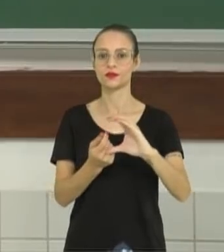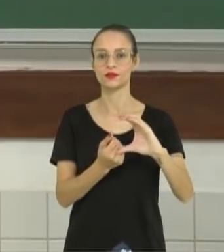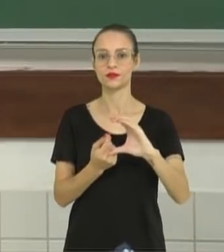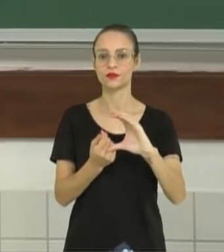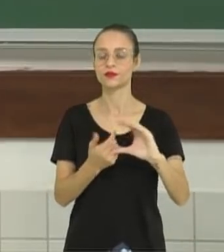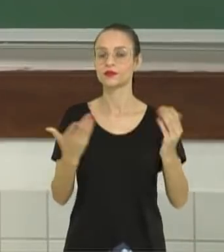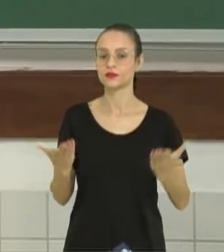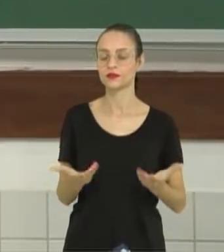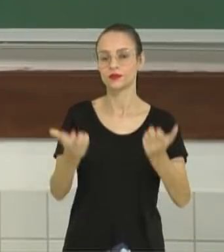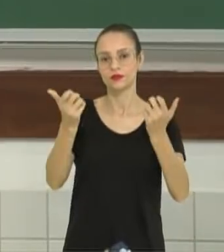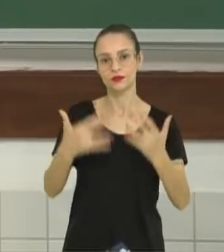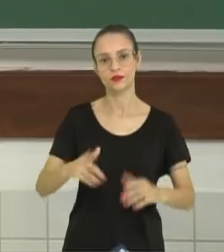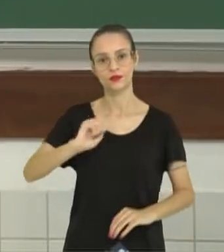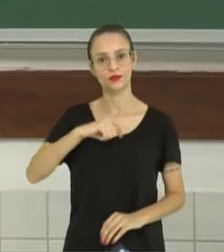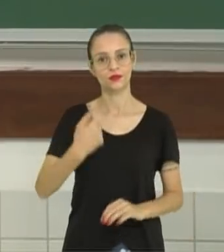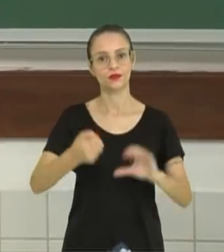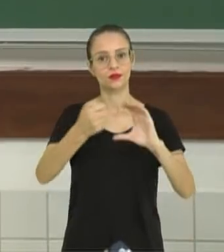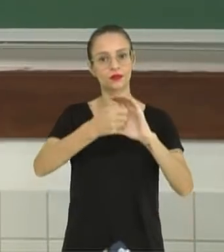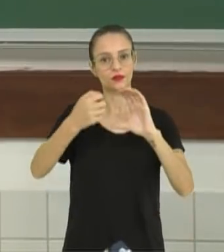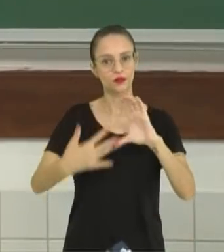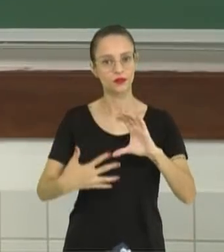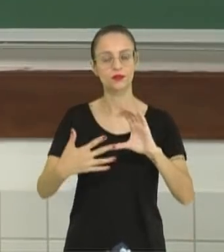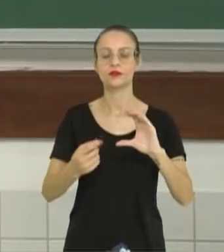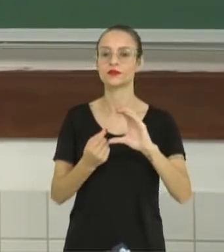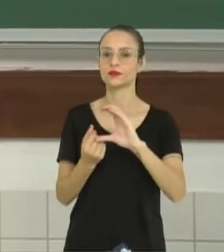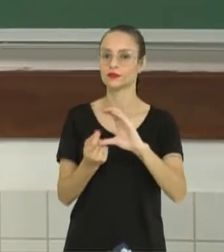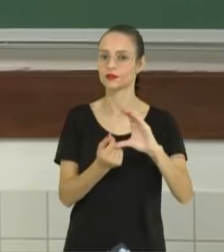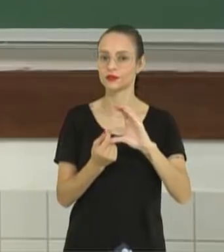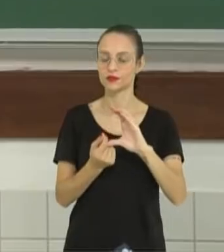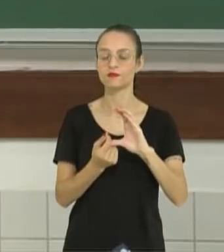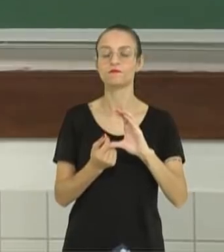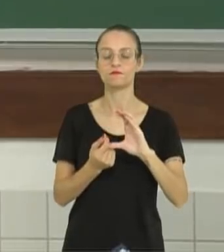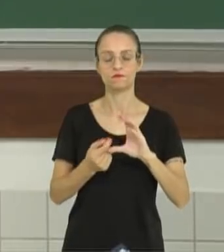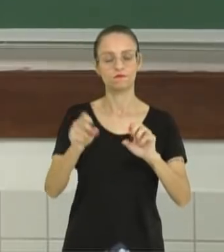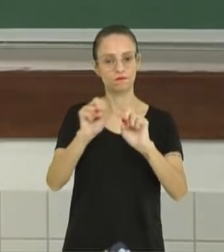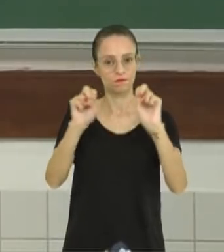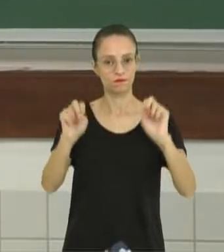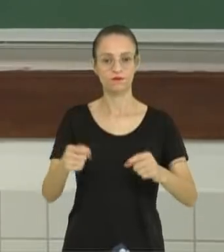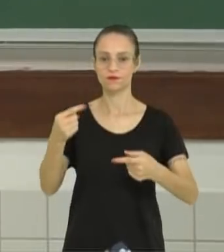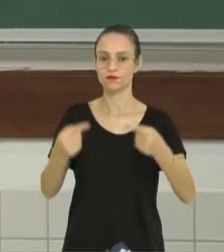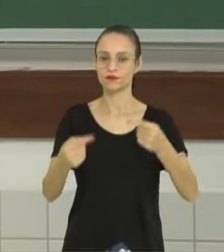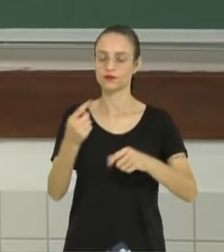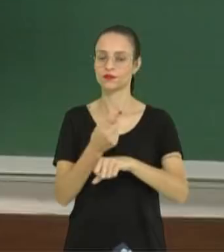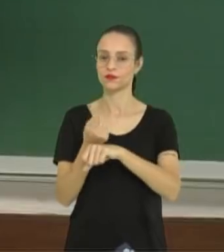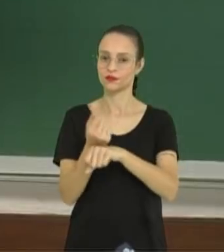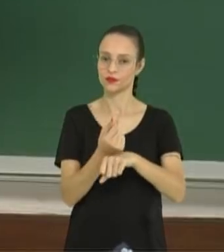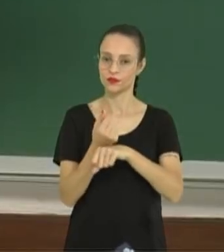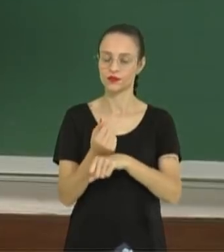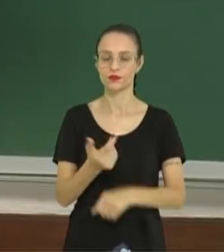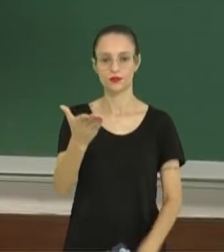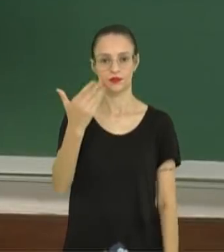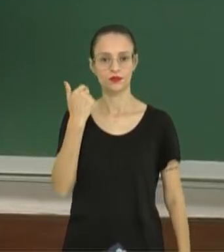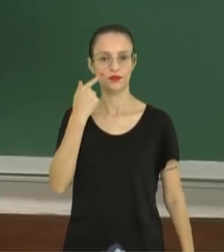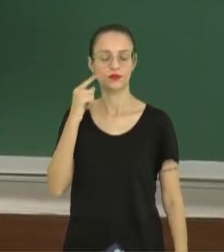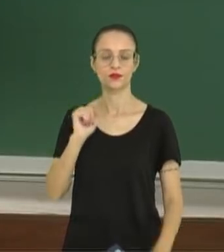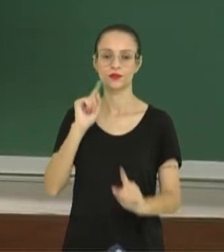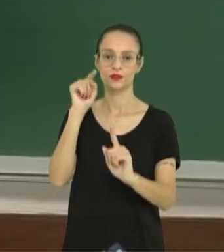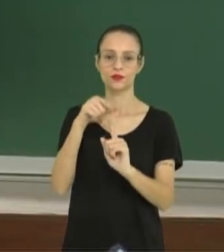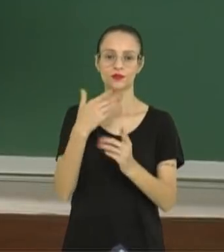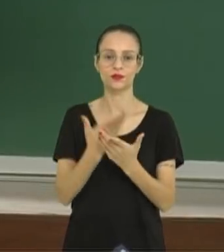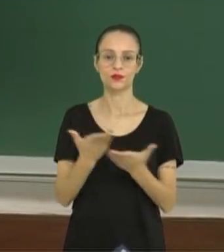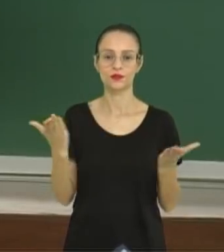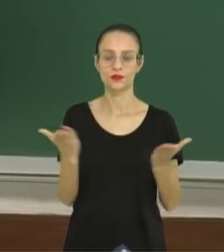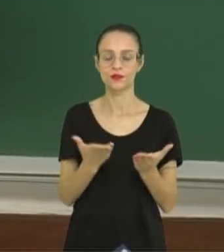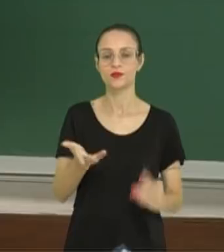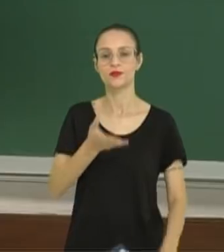as características desse sistema político-econômico. Vamos aos objetivos da nossa aula de hoje. Vamos